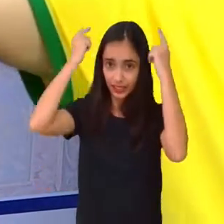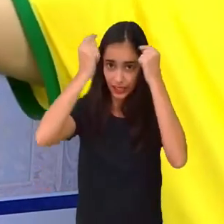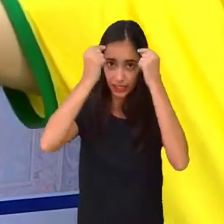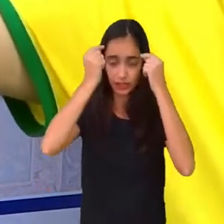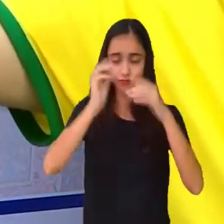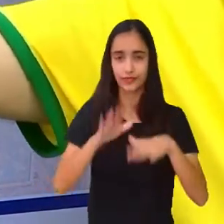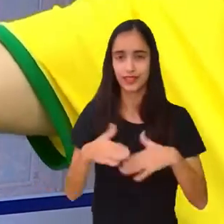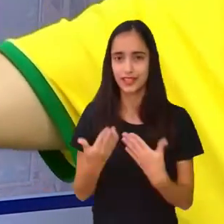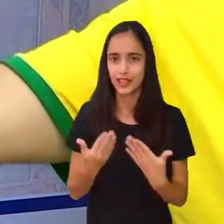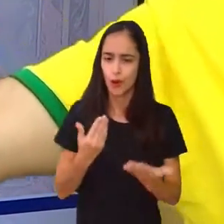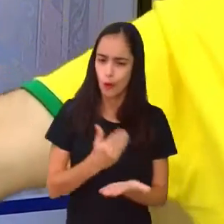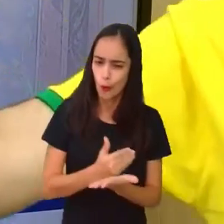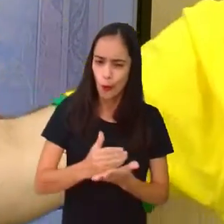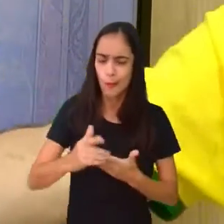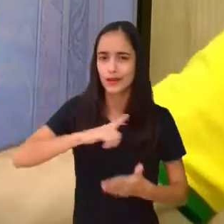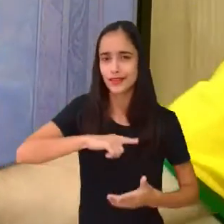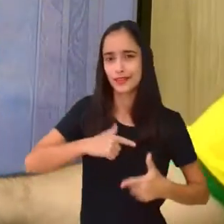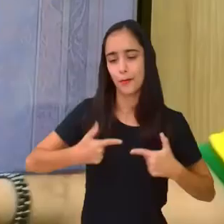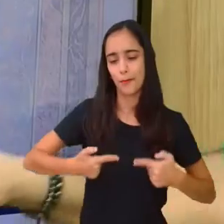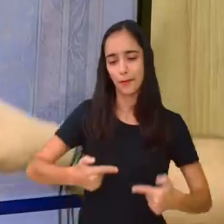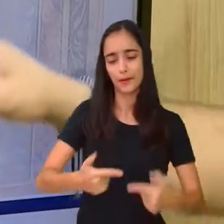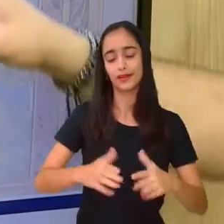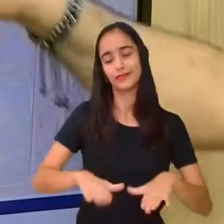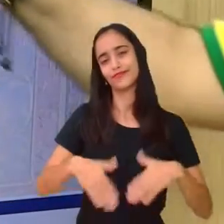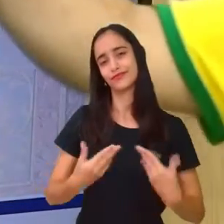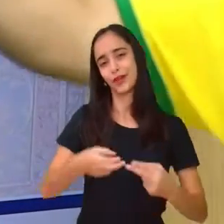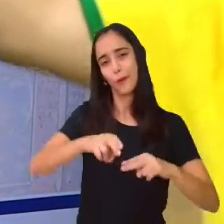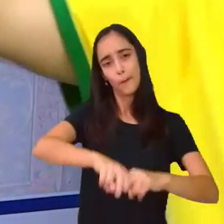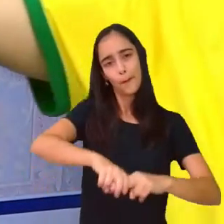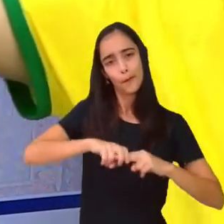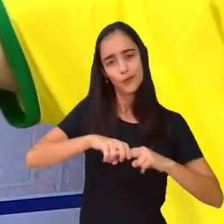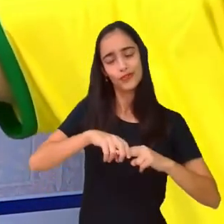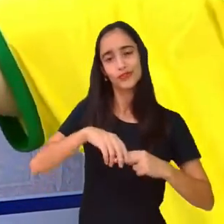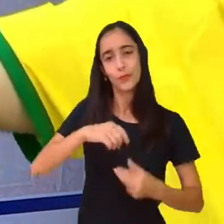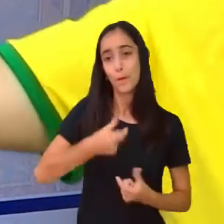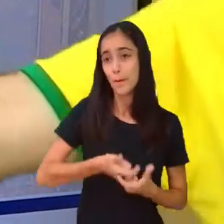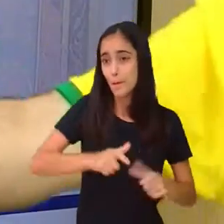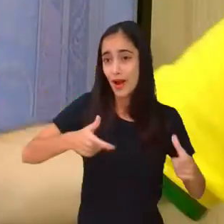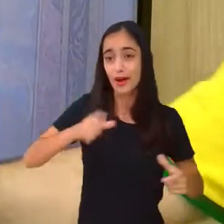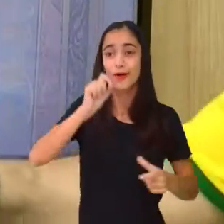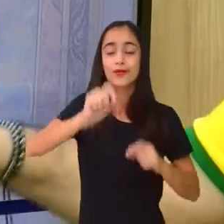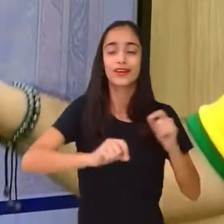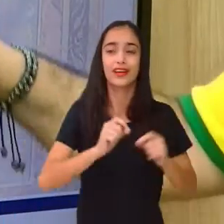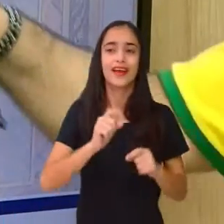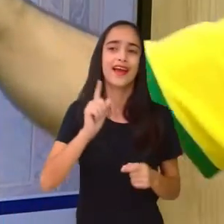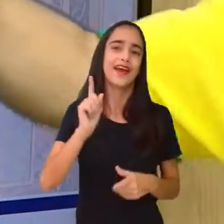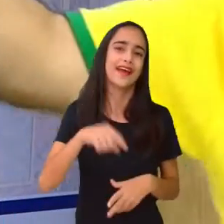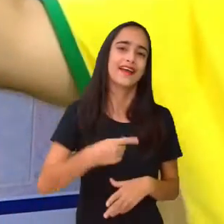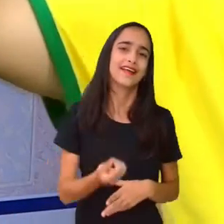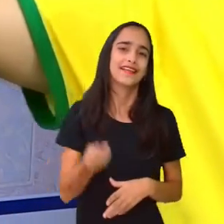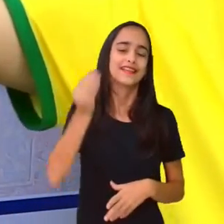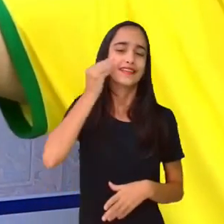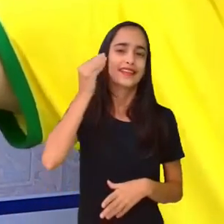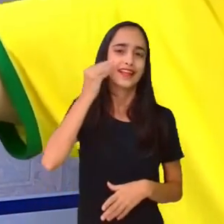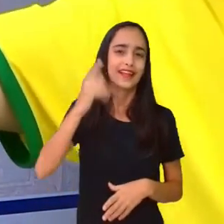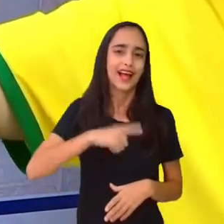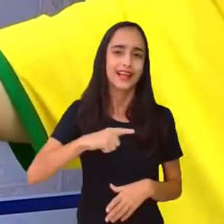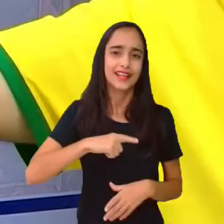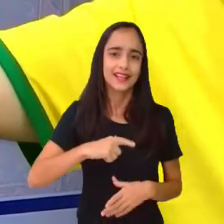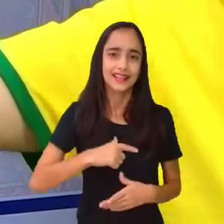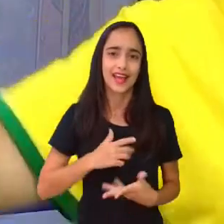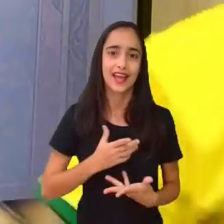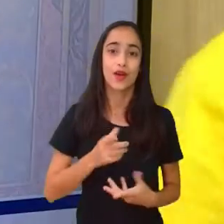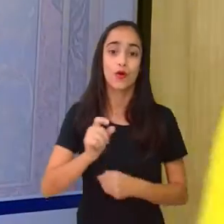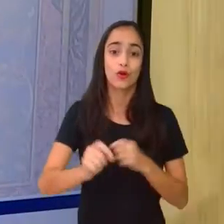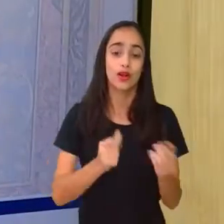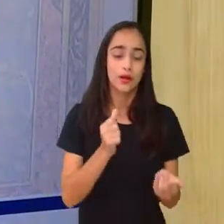sentido, a causa maior foi a disputa pela hegemonia do comércio aqui nessa